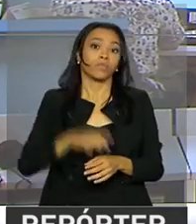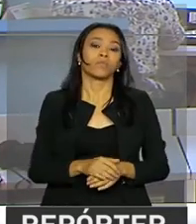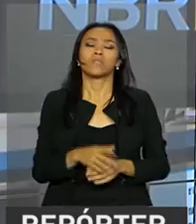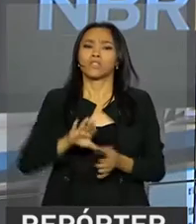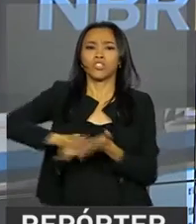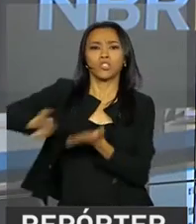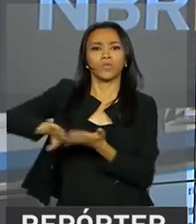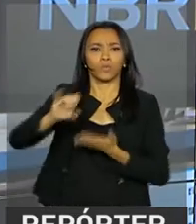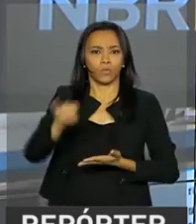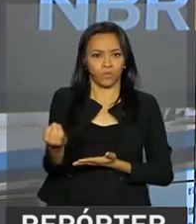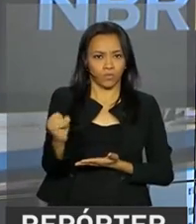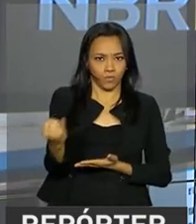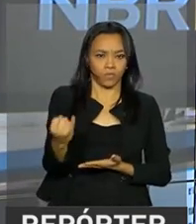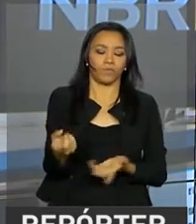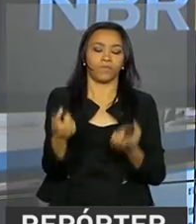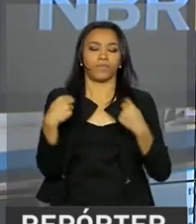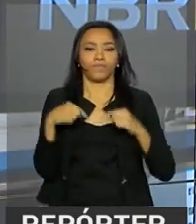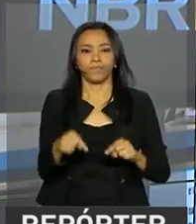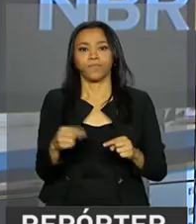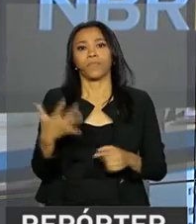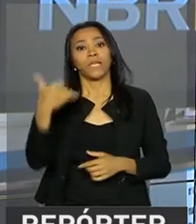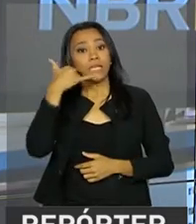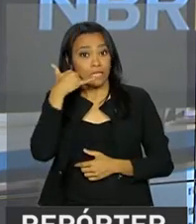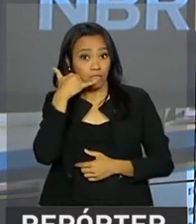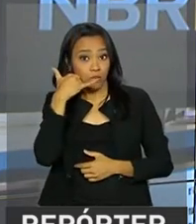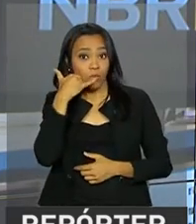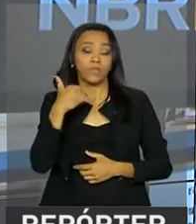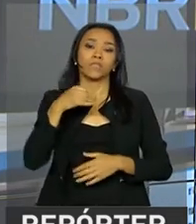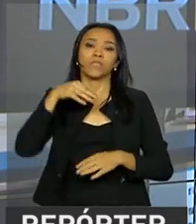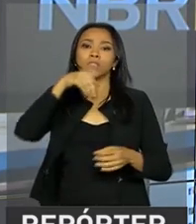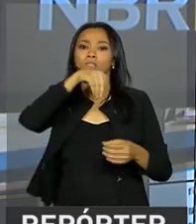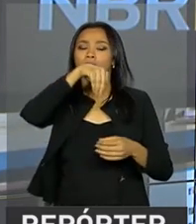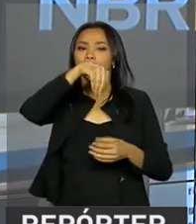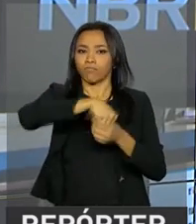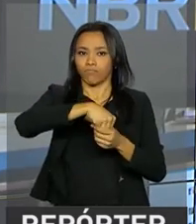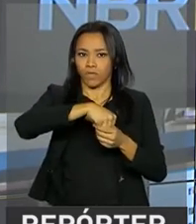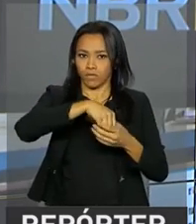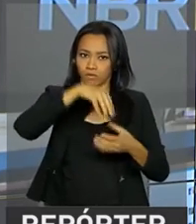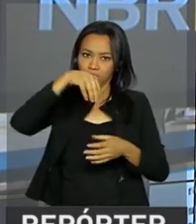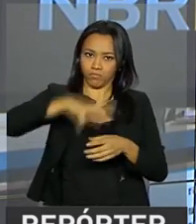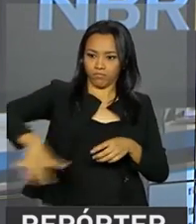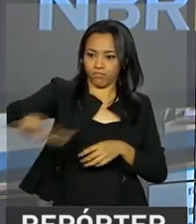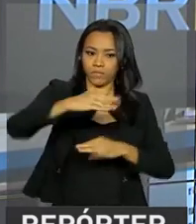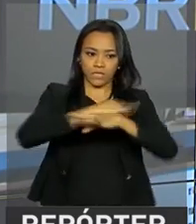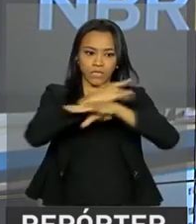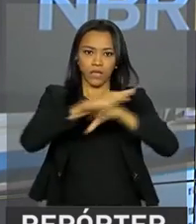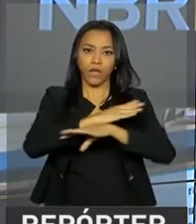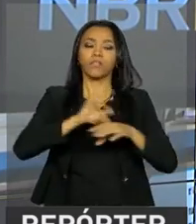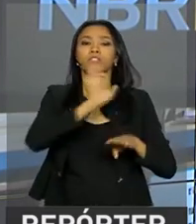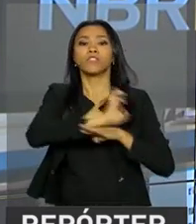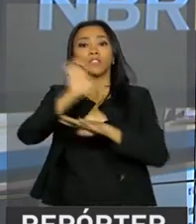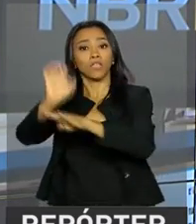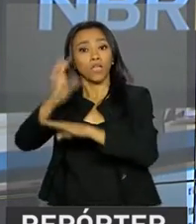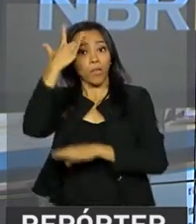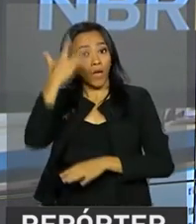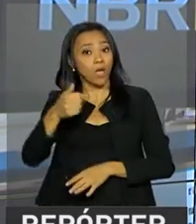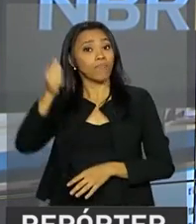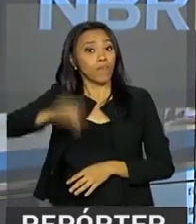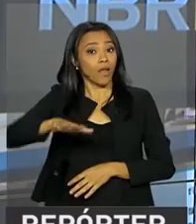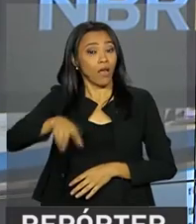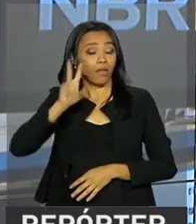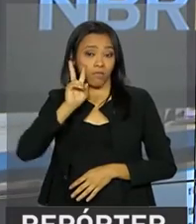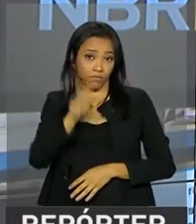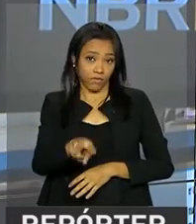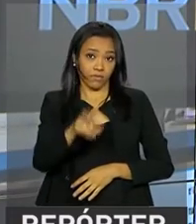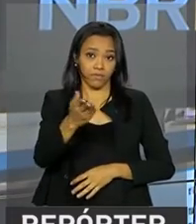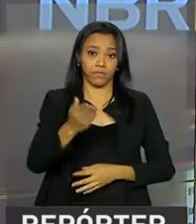juros. E olha, ligações locais e interurbanas vão ficar mais baratas a partir de amanhã. Veja na